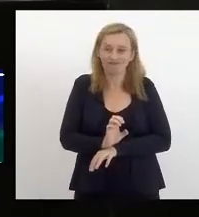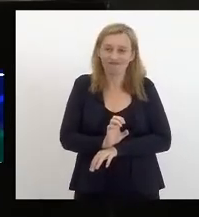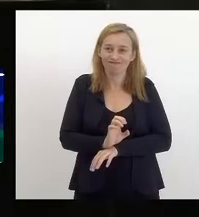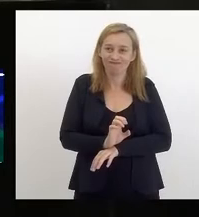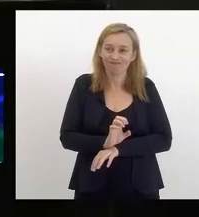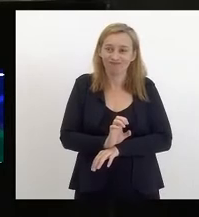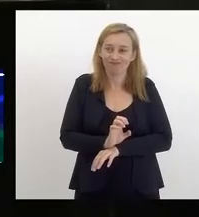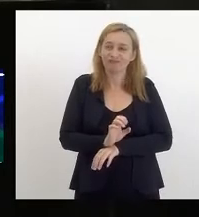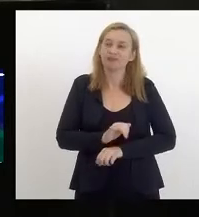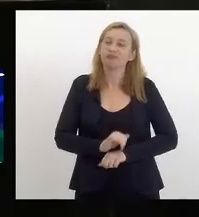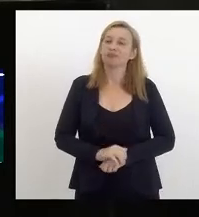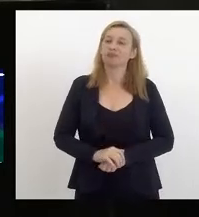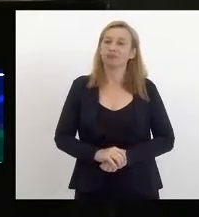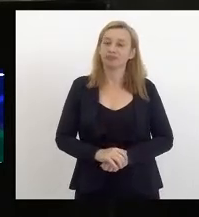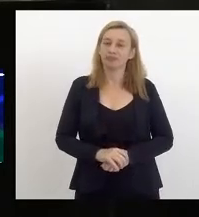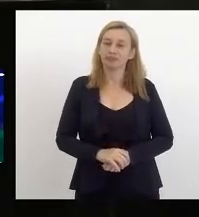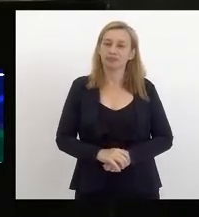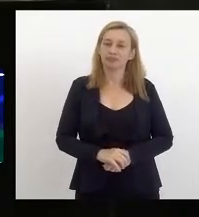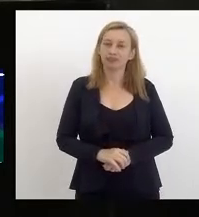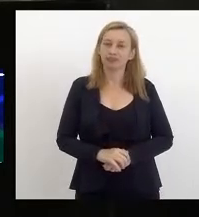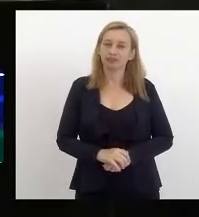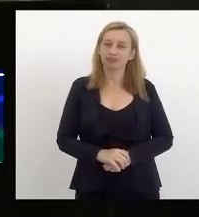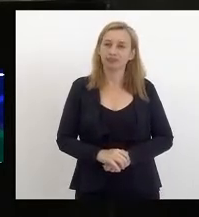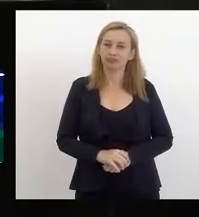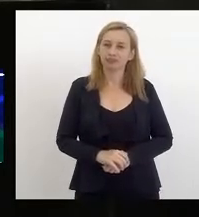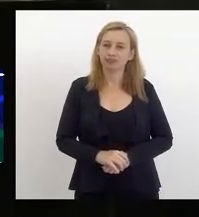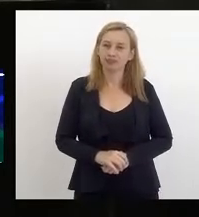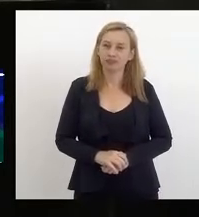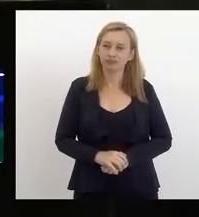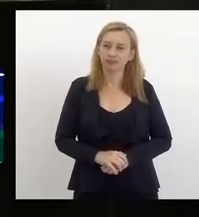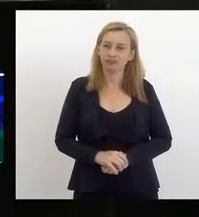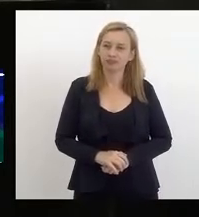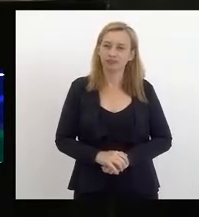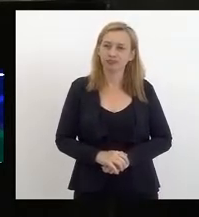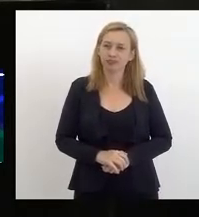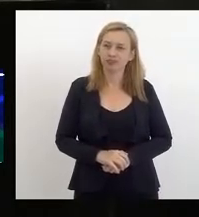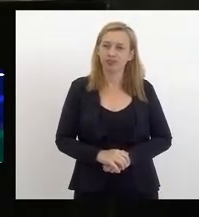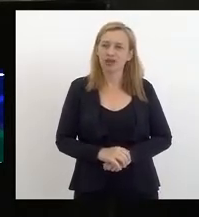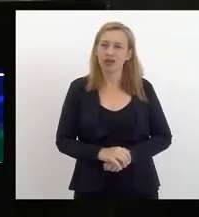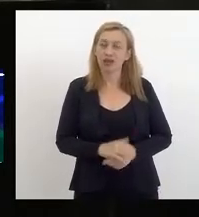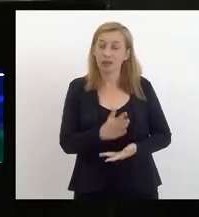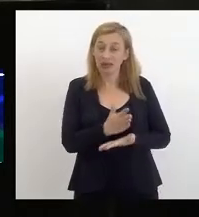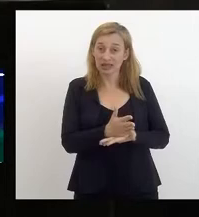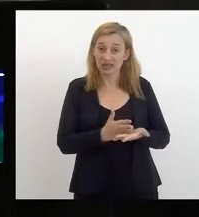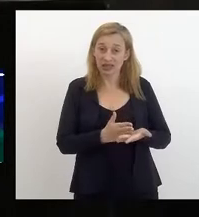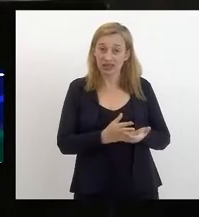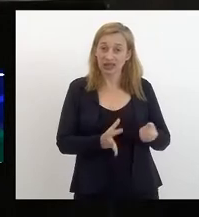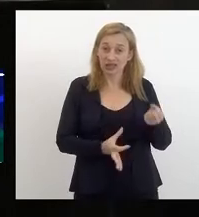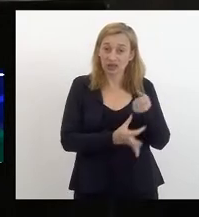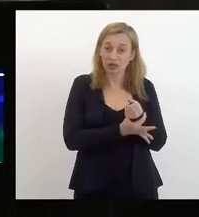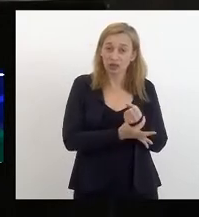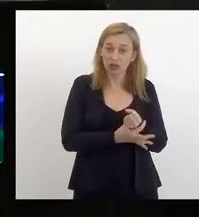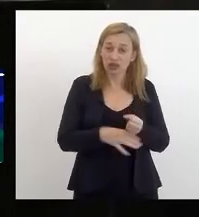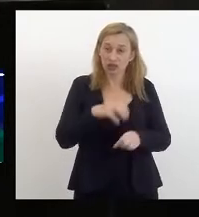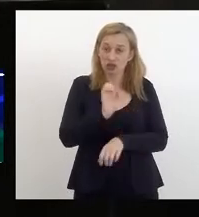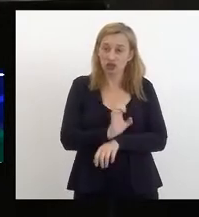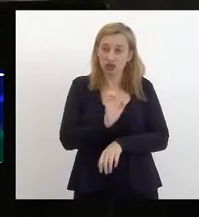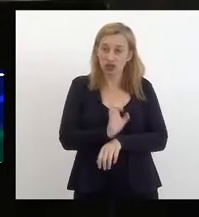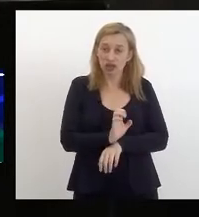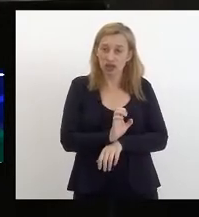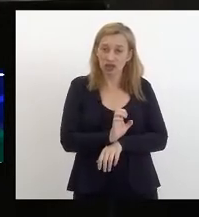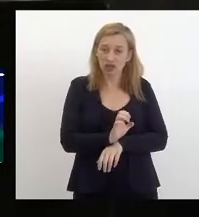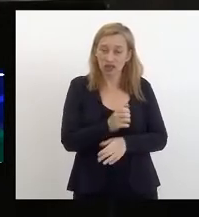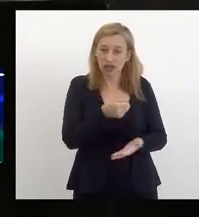de segurança é que parte delas pelo menos insiste em ver